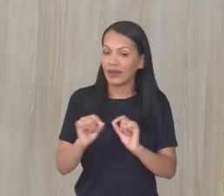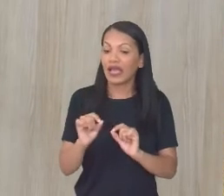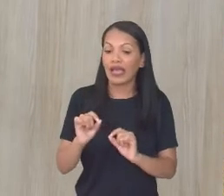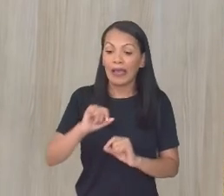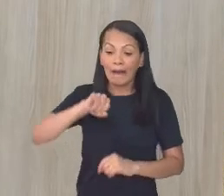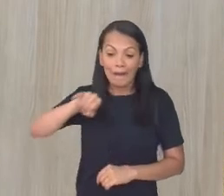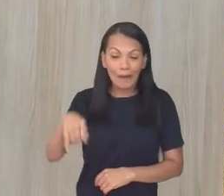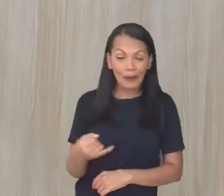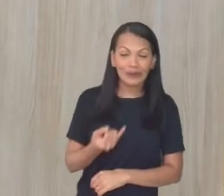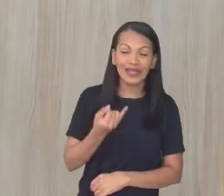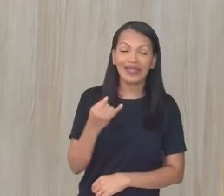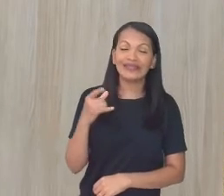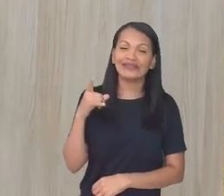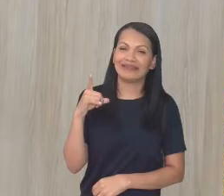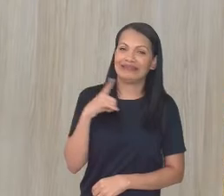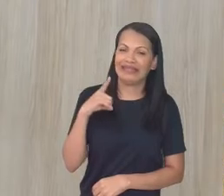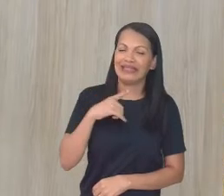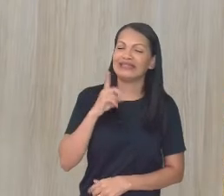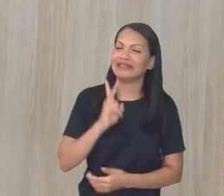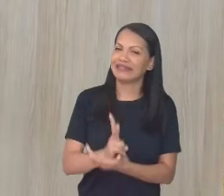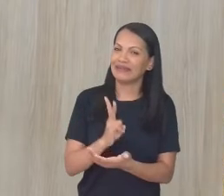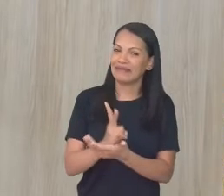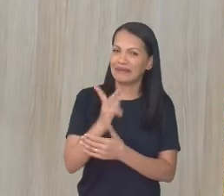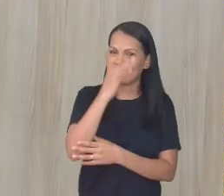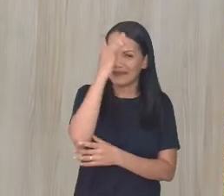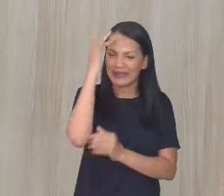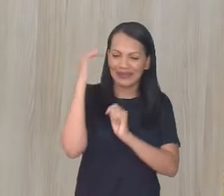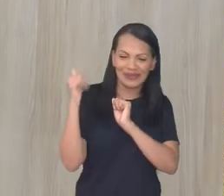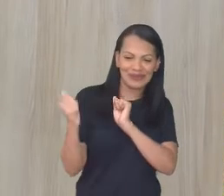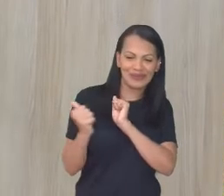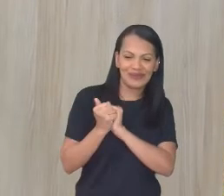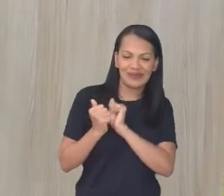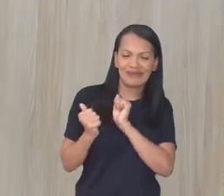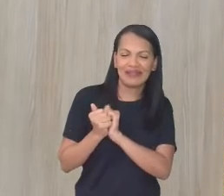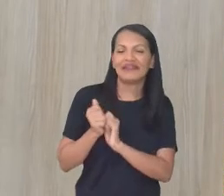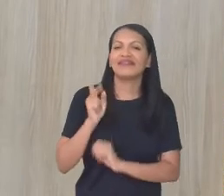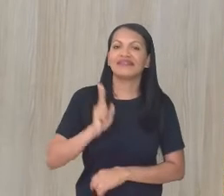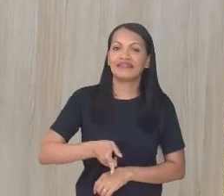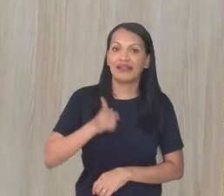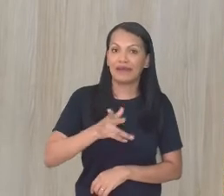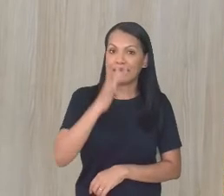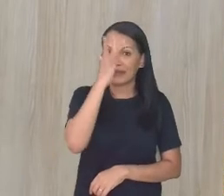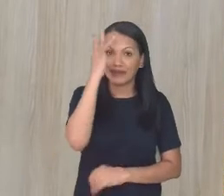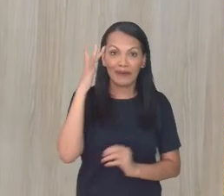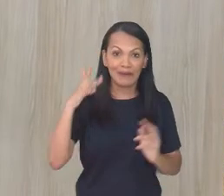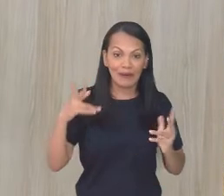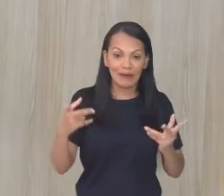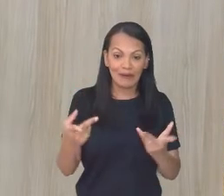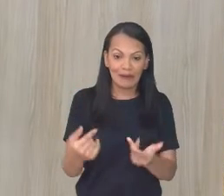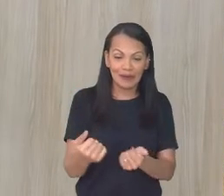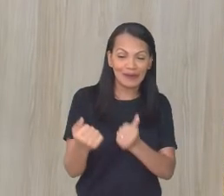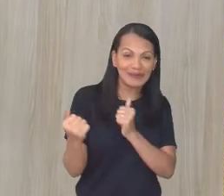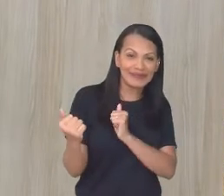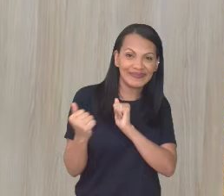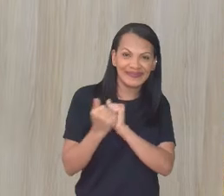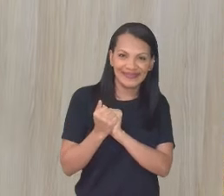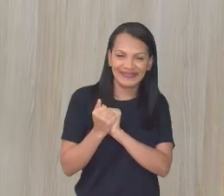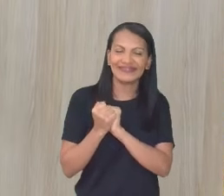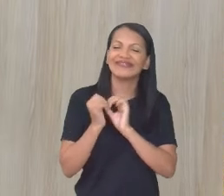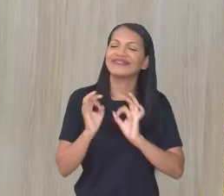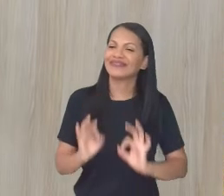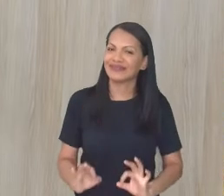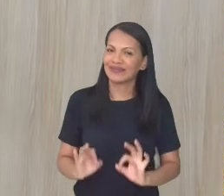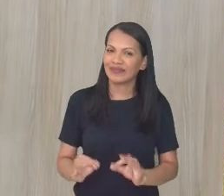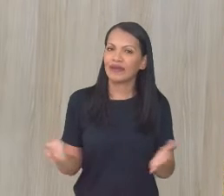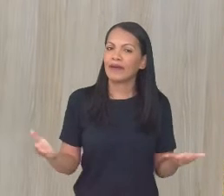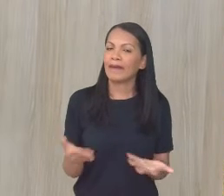tão ruim, não é mesmo? Então, estamos sempre rodeados de pessoas maravilhosas. E